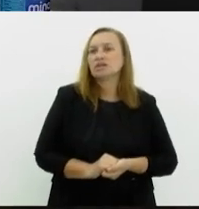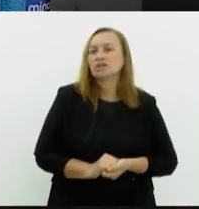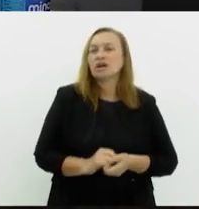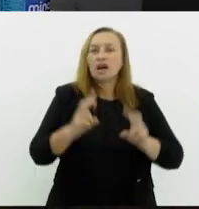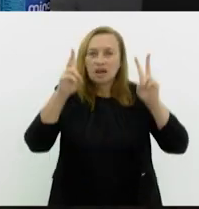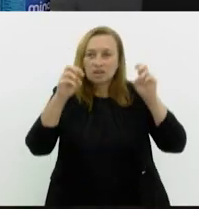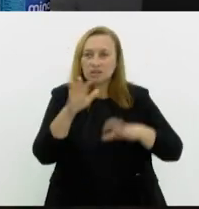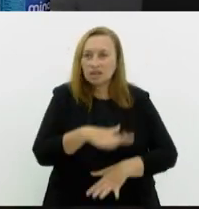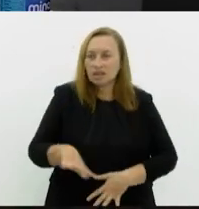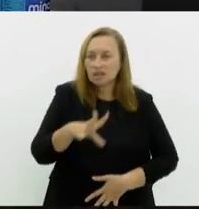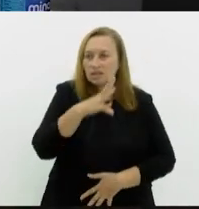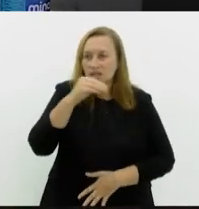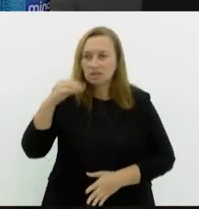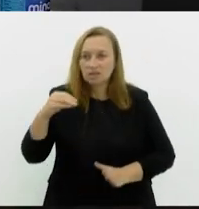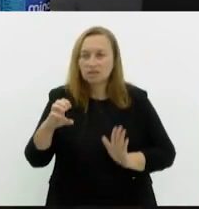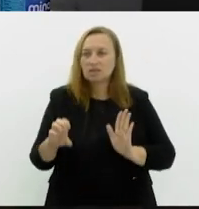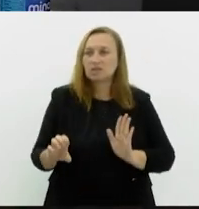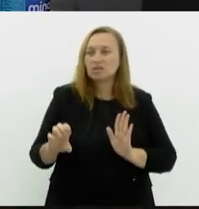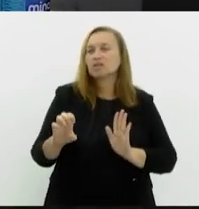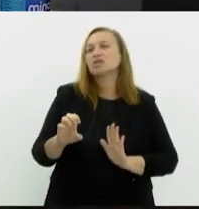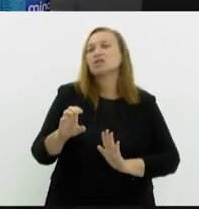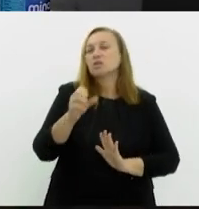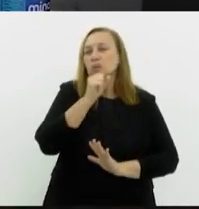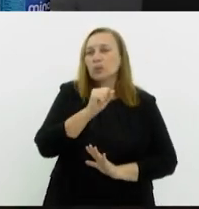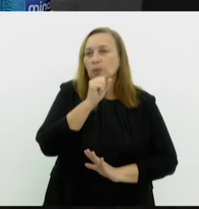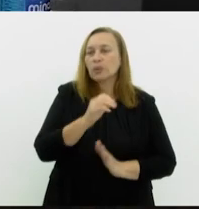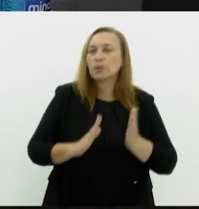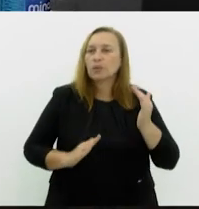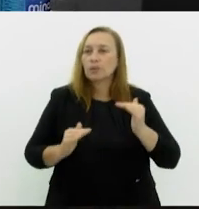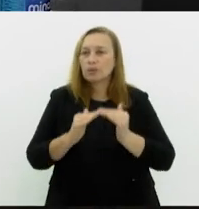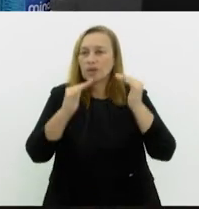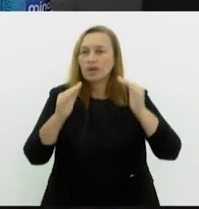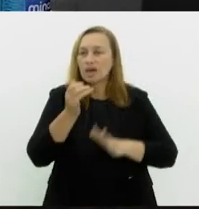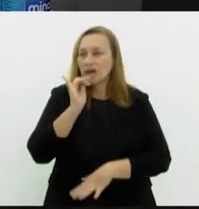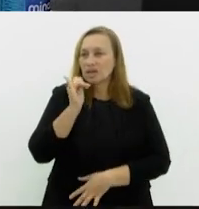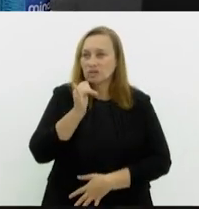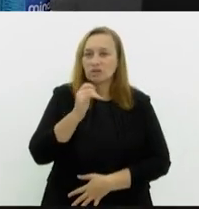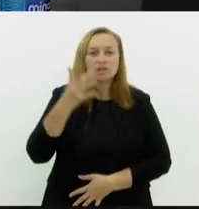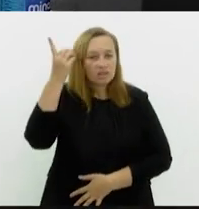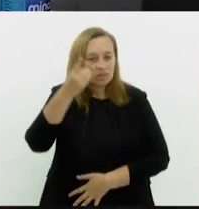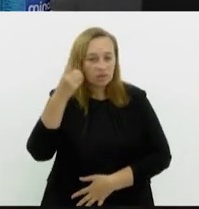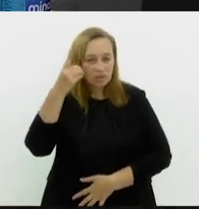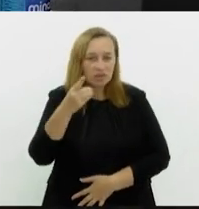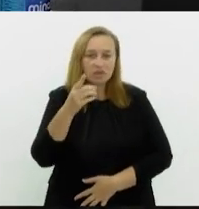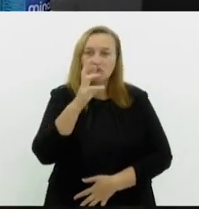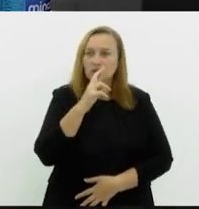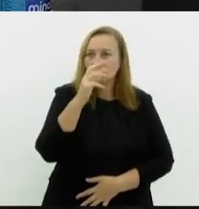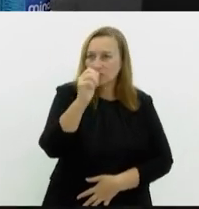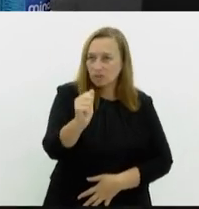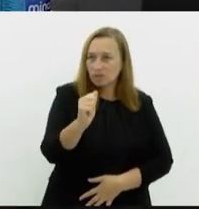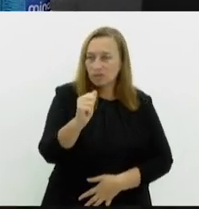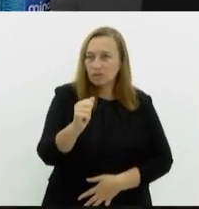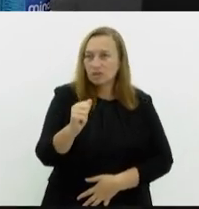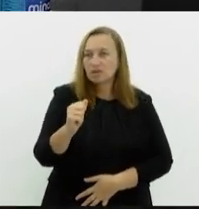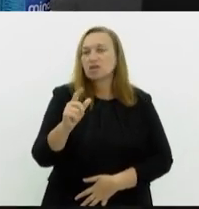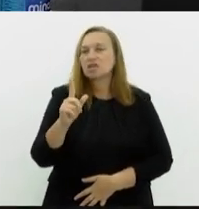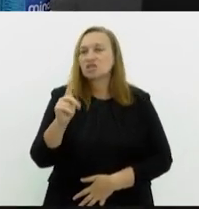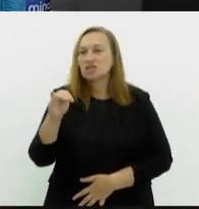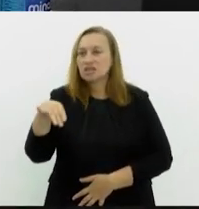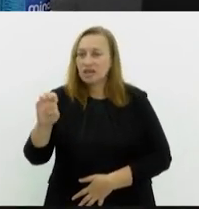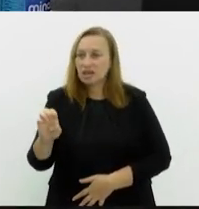Assunto da Criança e do Adolescente e do Idoso, favorável. Relatores, deputado Rodrigo Amorim e Gisele